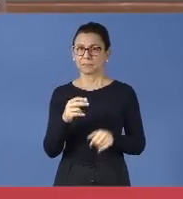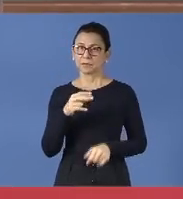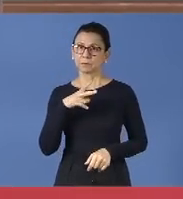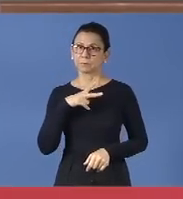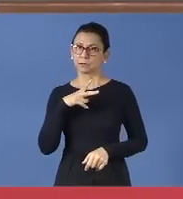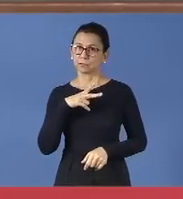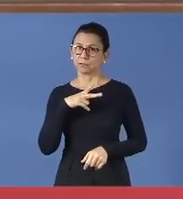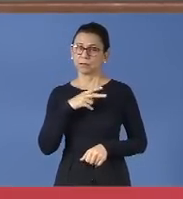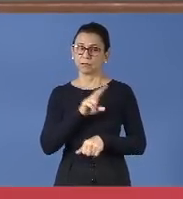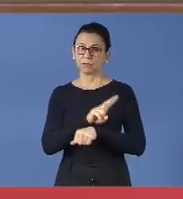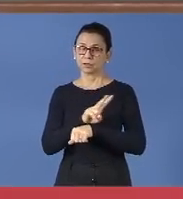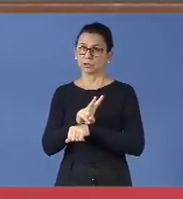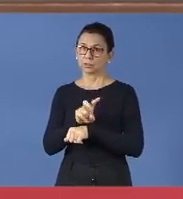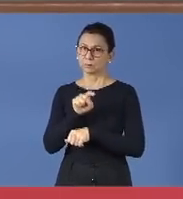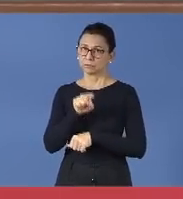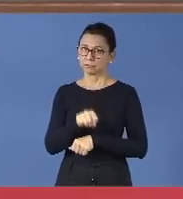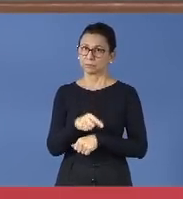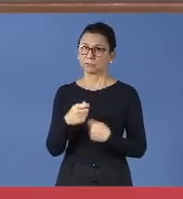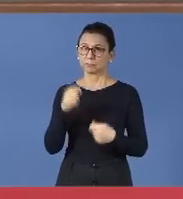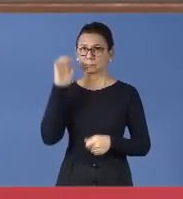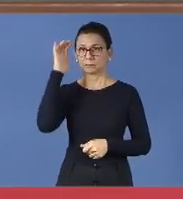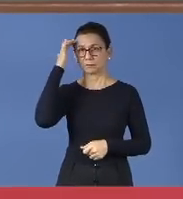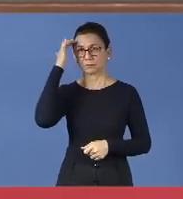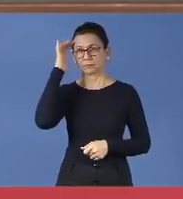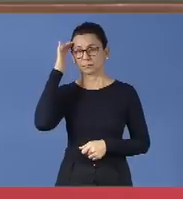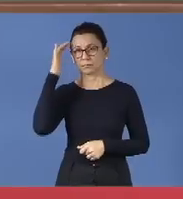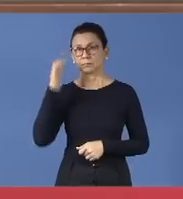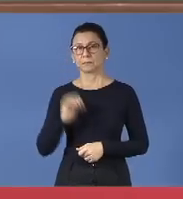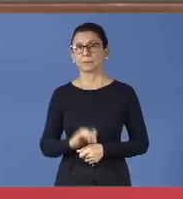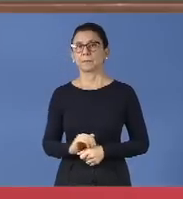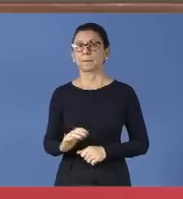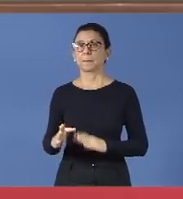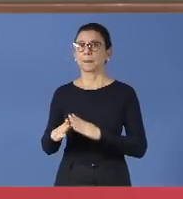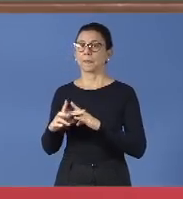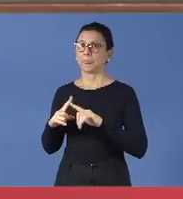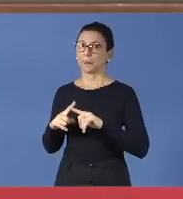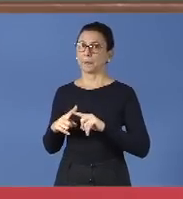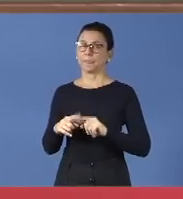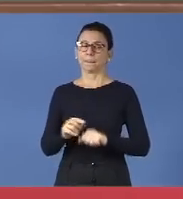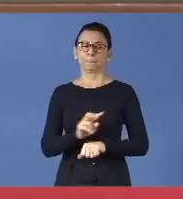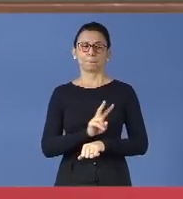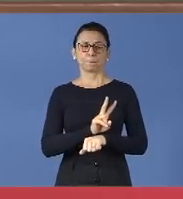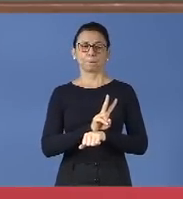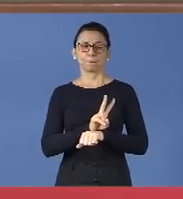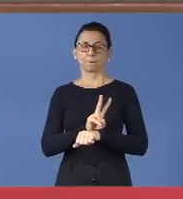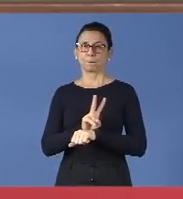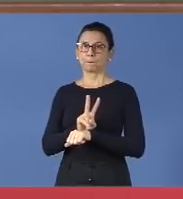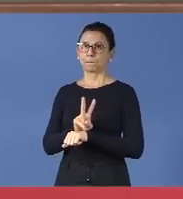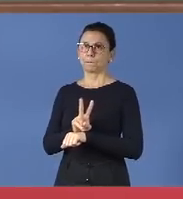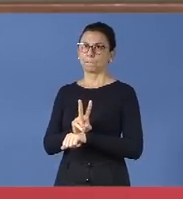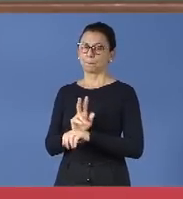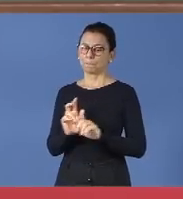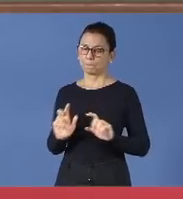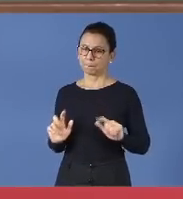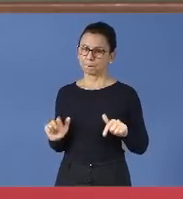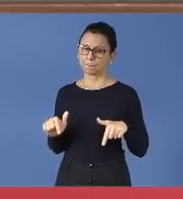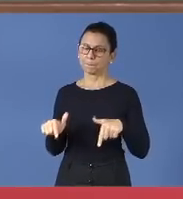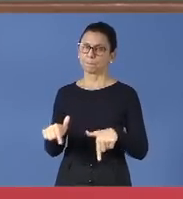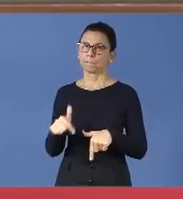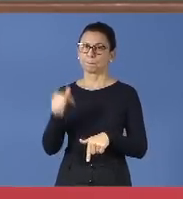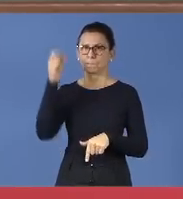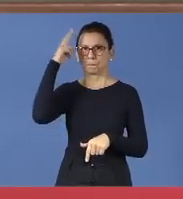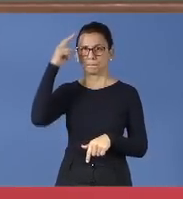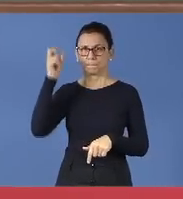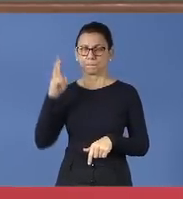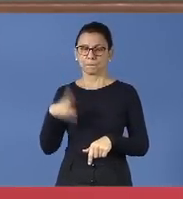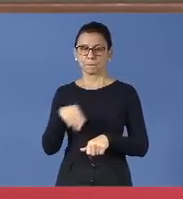Então, você tem que estar entendendo que a igreja tem que estar nessa hora em ativa vigilância.